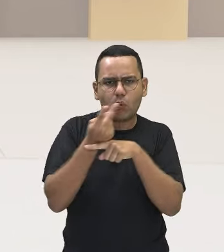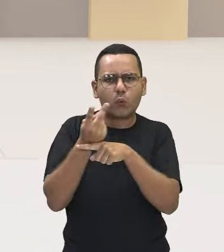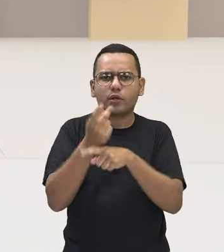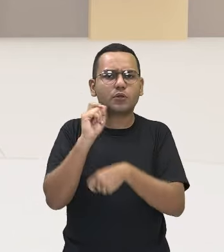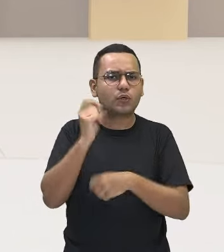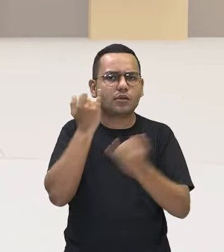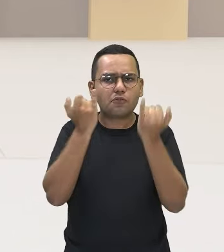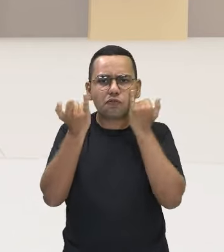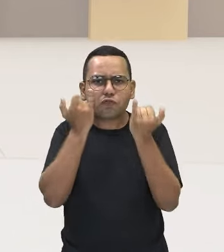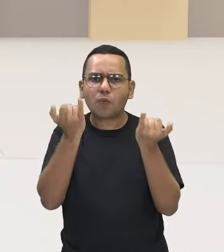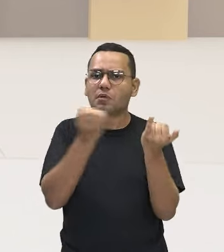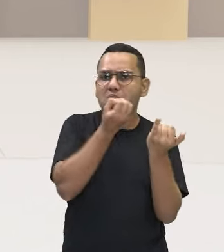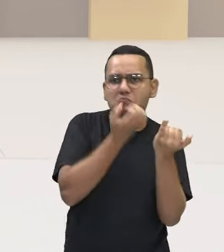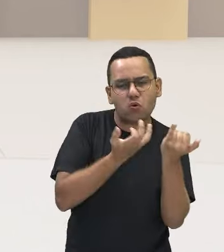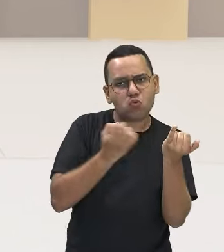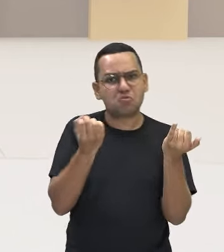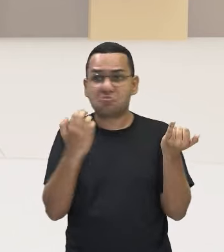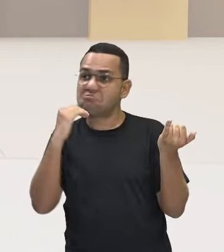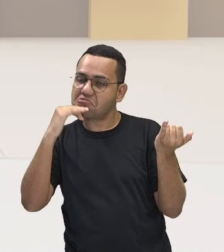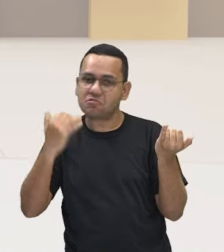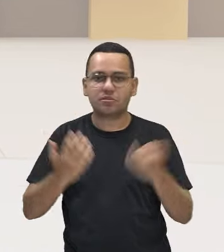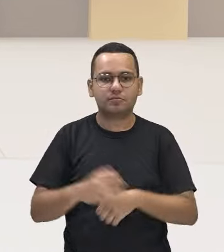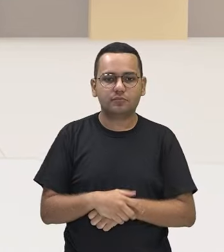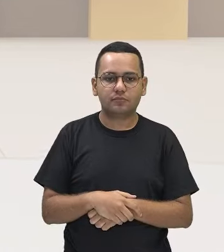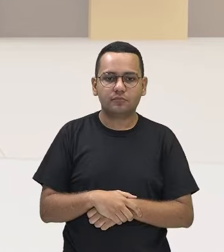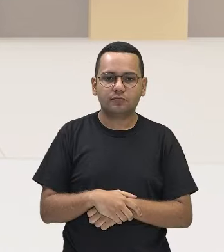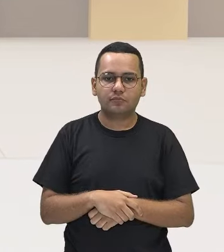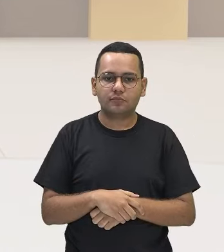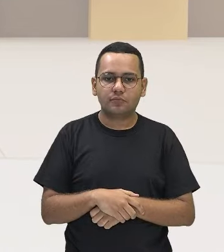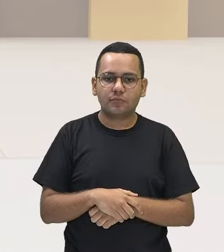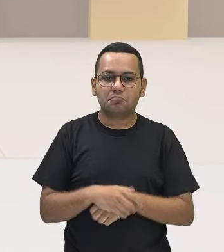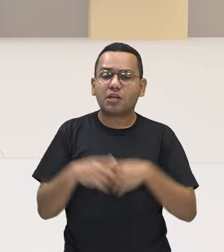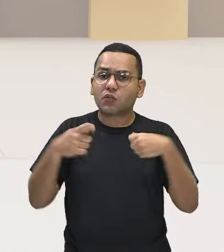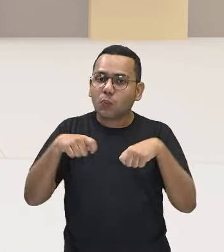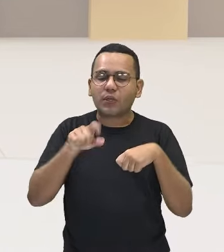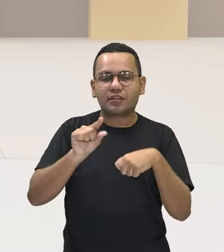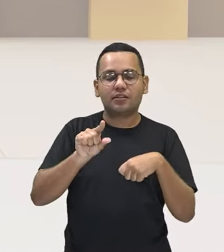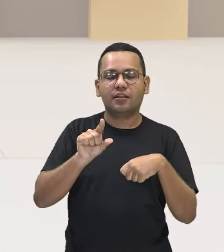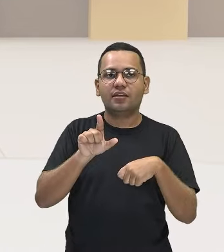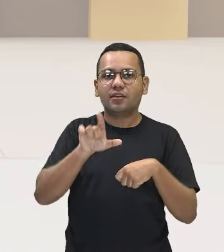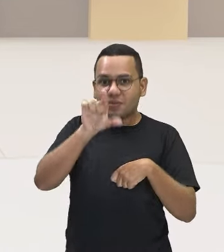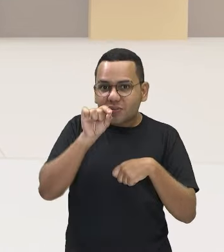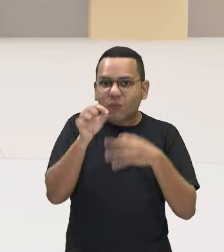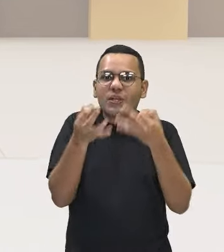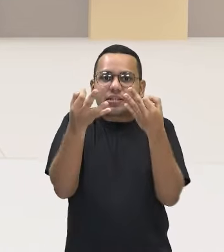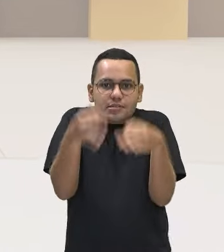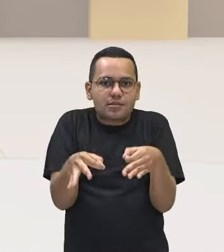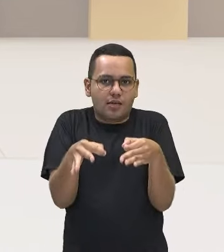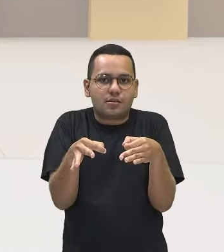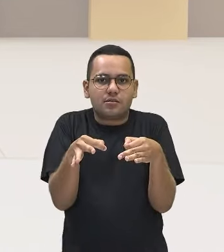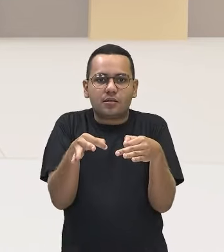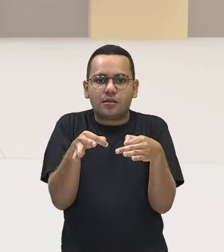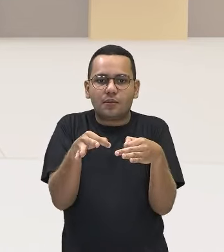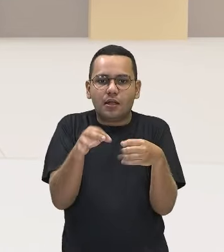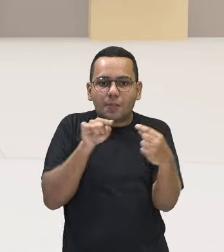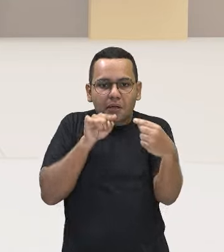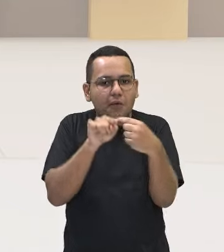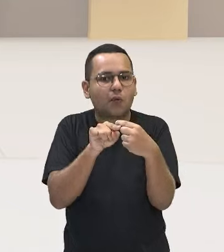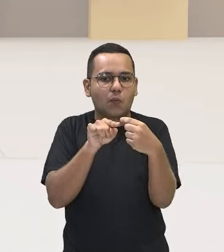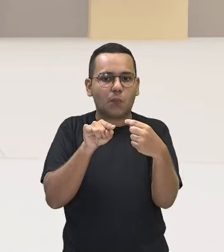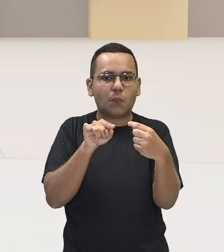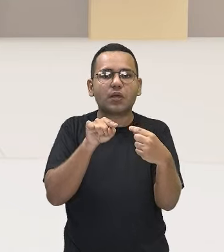informações boas, ruins, né? E aí você também tem que saber o quê? Selecionar aí para poder chegar nessa